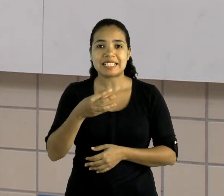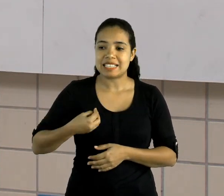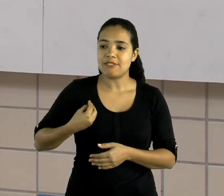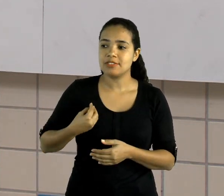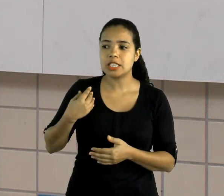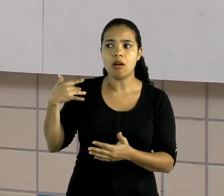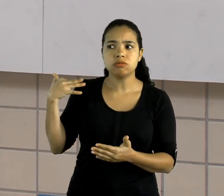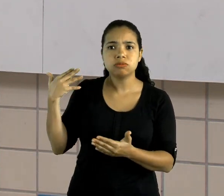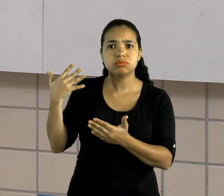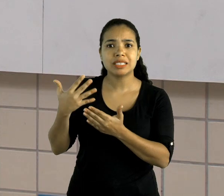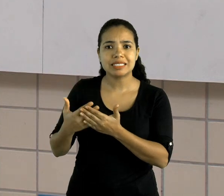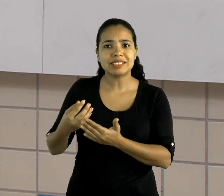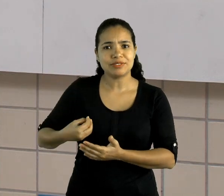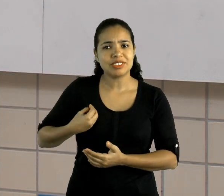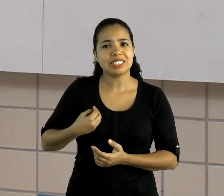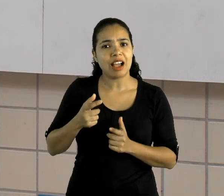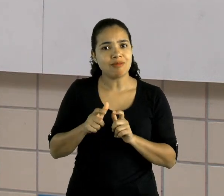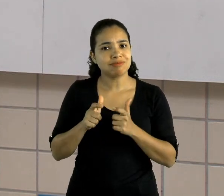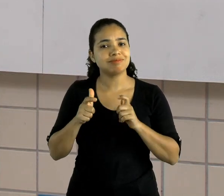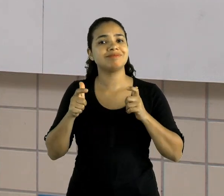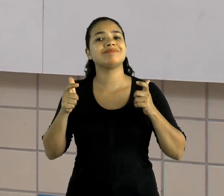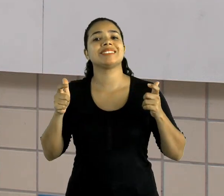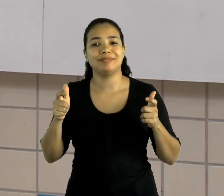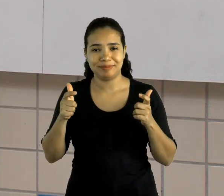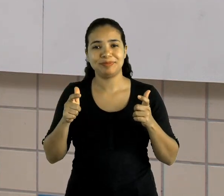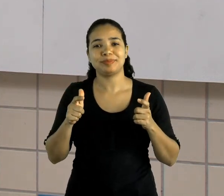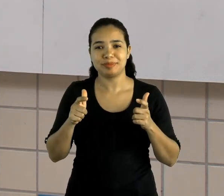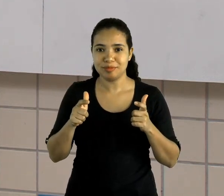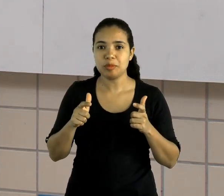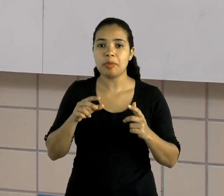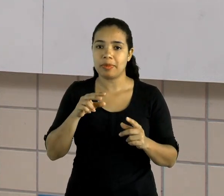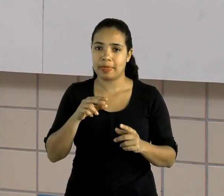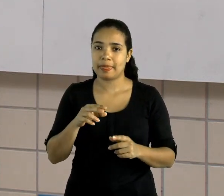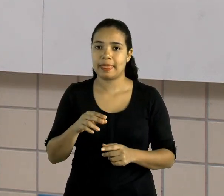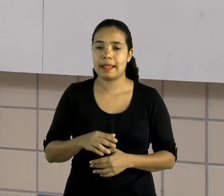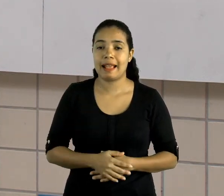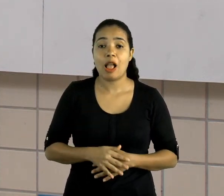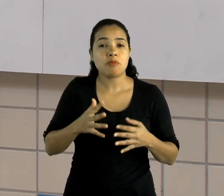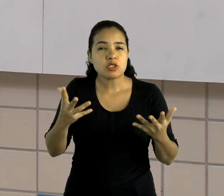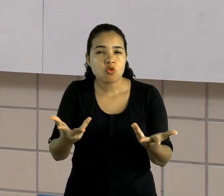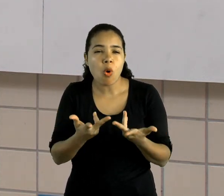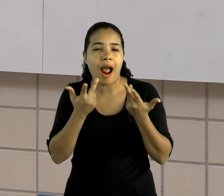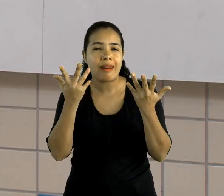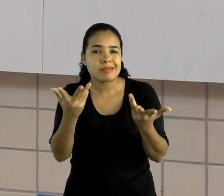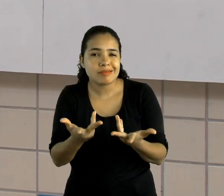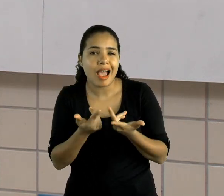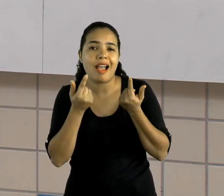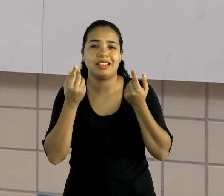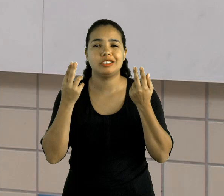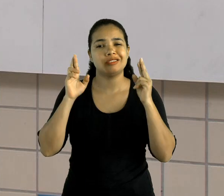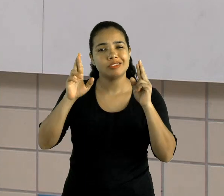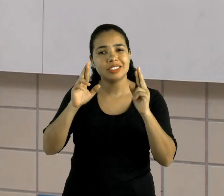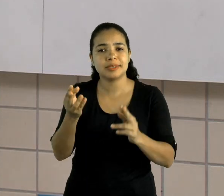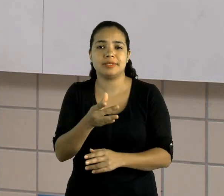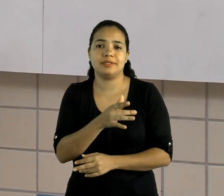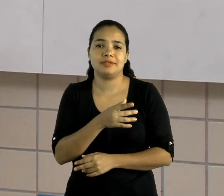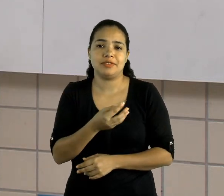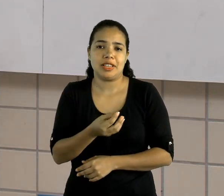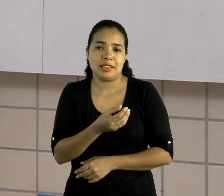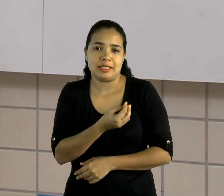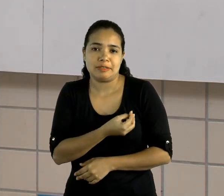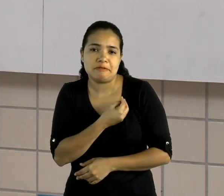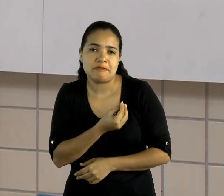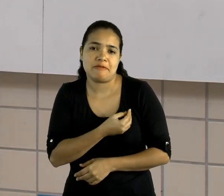estou tendo cada vez uma melhor e uma maior expectativa de vida. Ou seja, maior